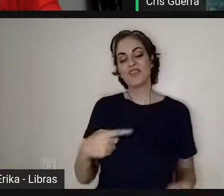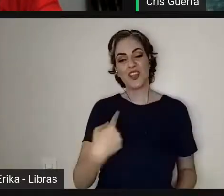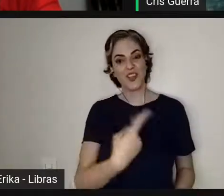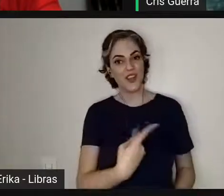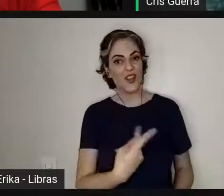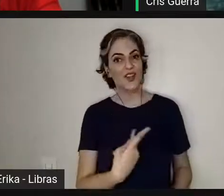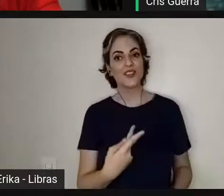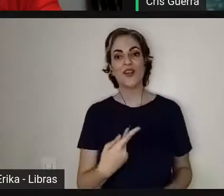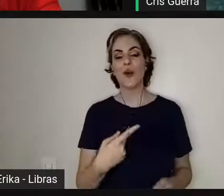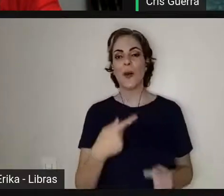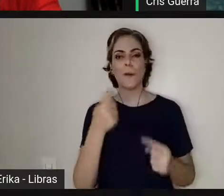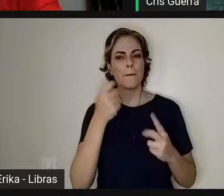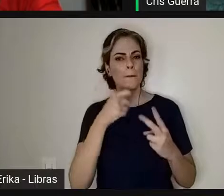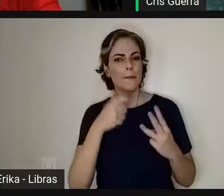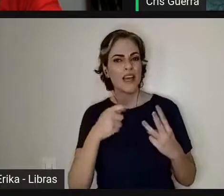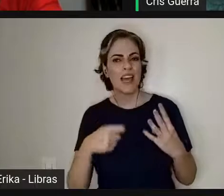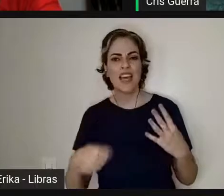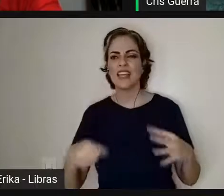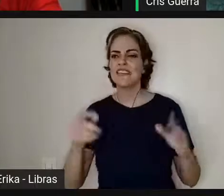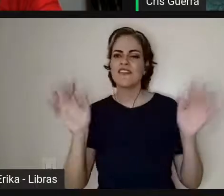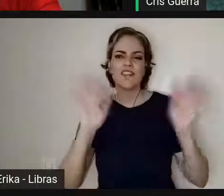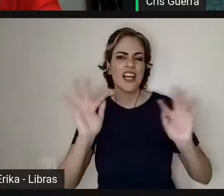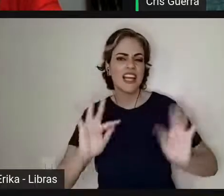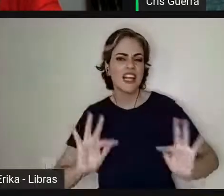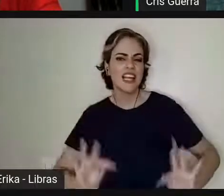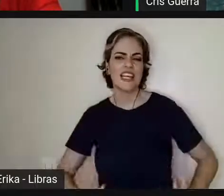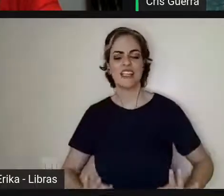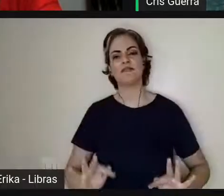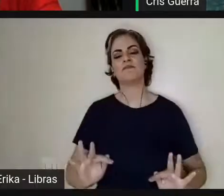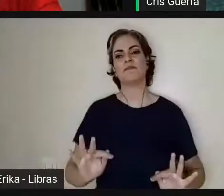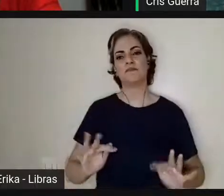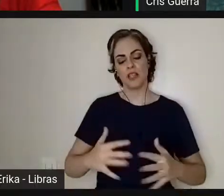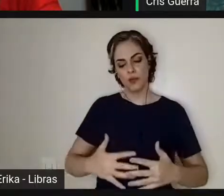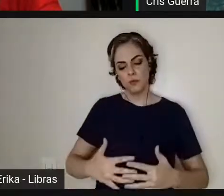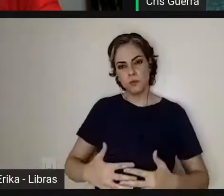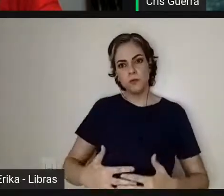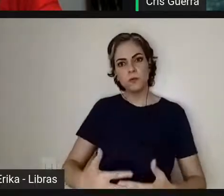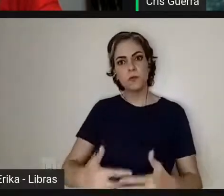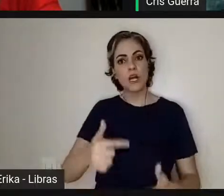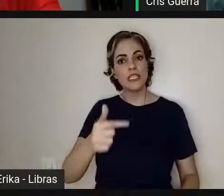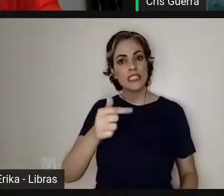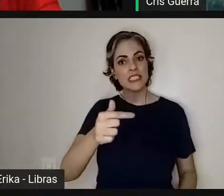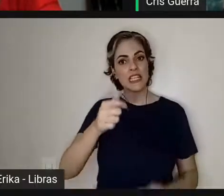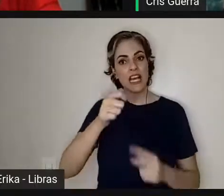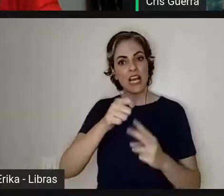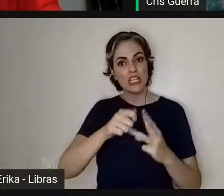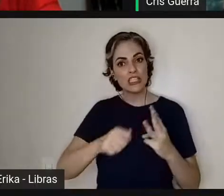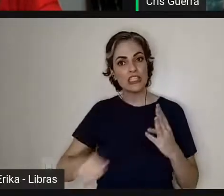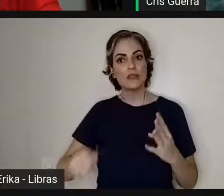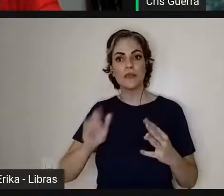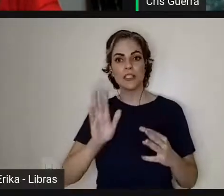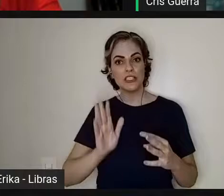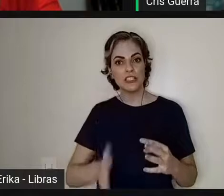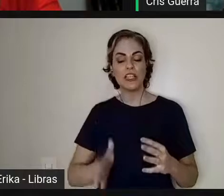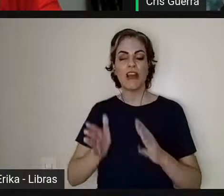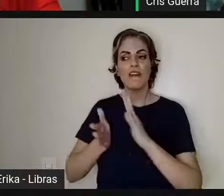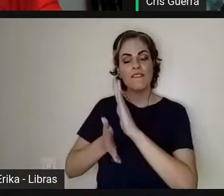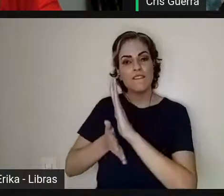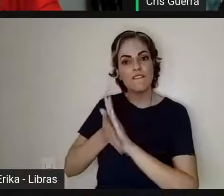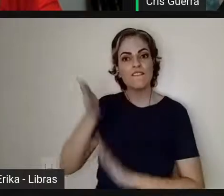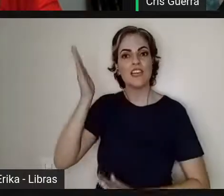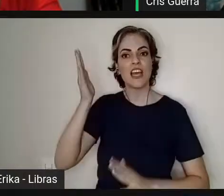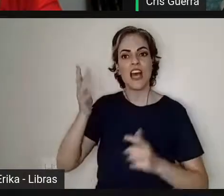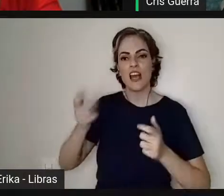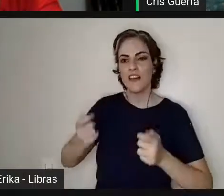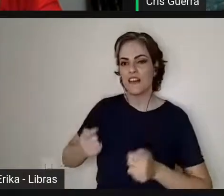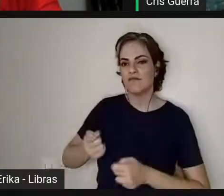assim, meses muito, muito felizes. E quando eu estava com 7 meses de gravidez, depois que a gente tinha voltado de uma viagem de Réveillon, fomos